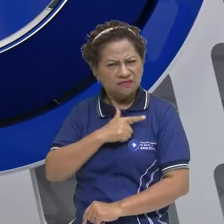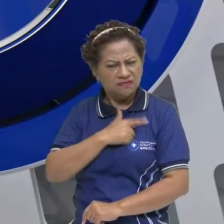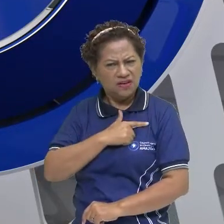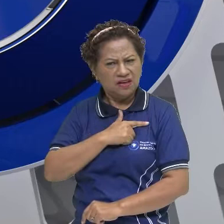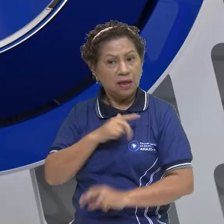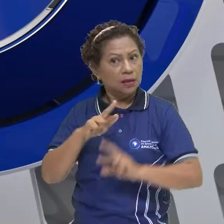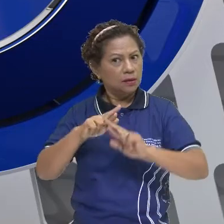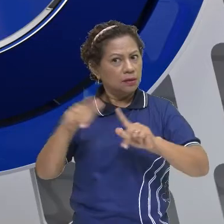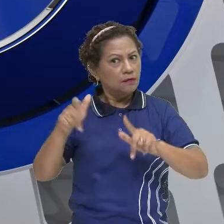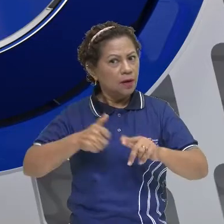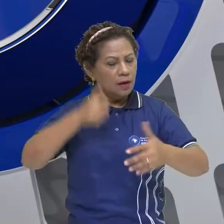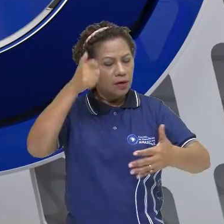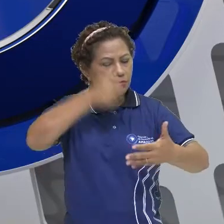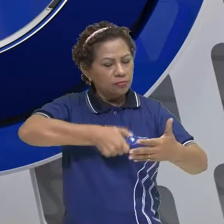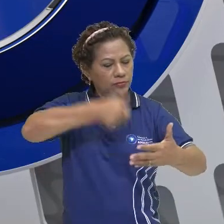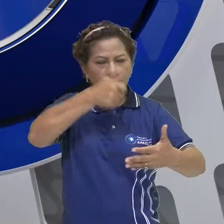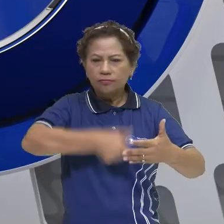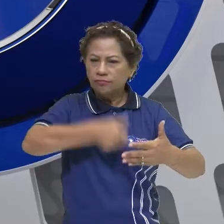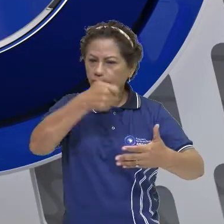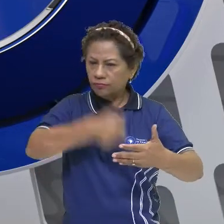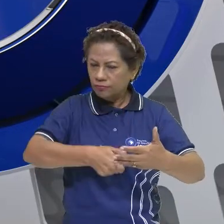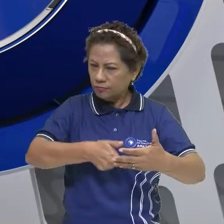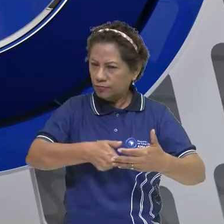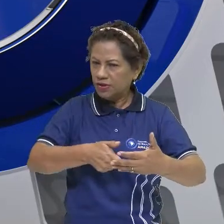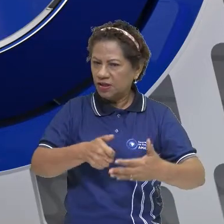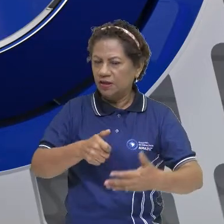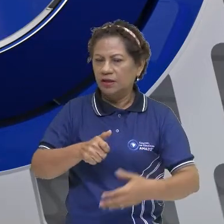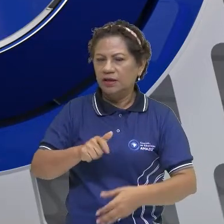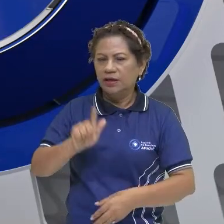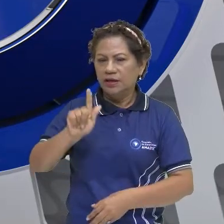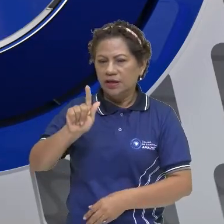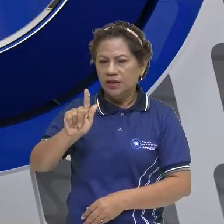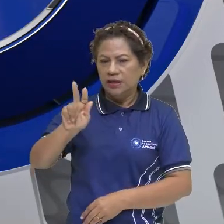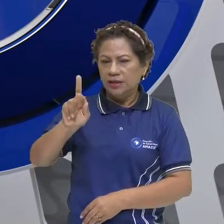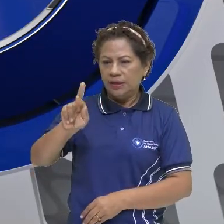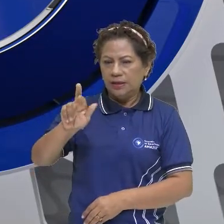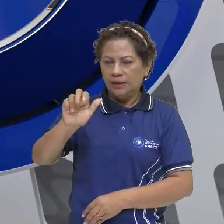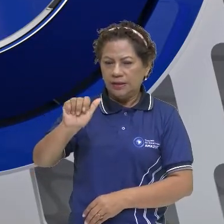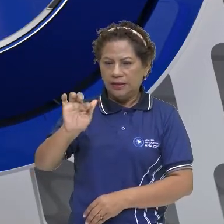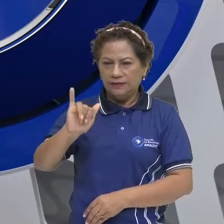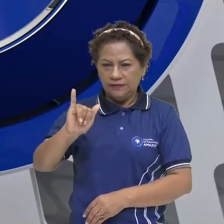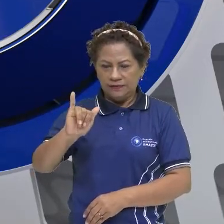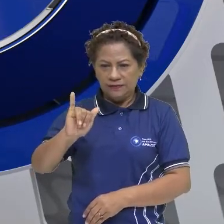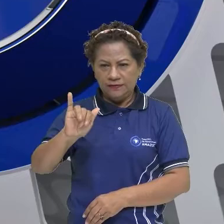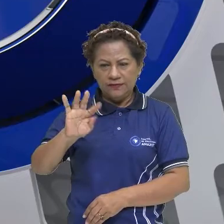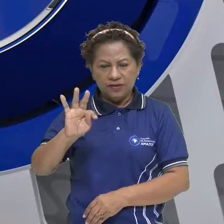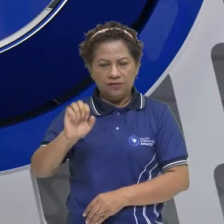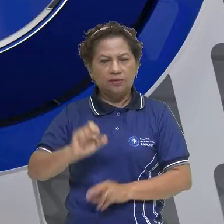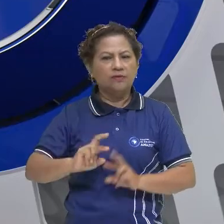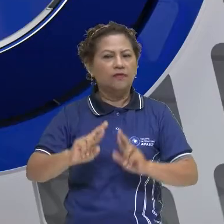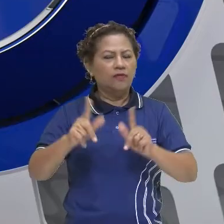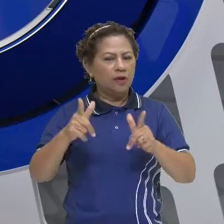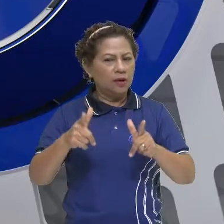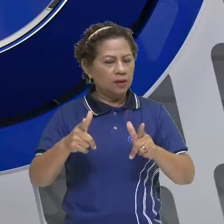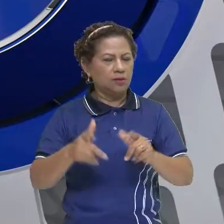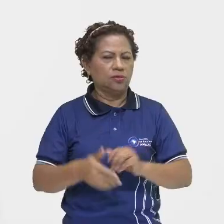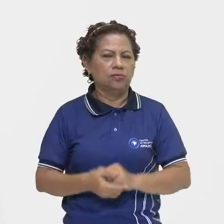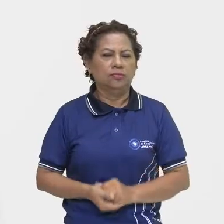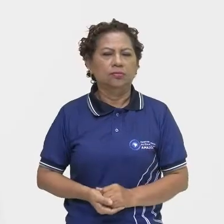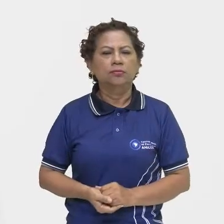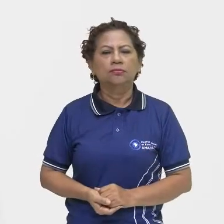vandalismo, tá? Tenham bem isso em mente, a pichação é um ato de vandalismo. No